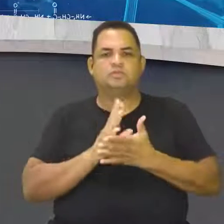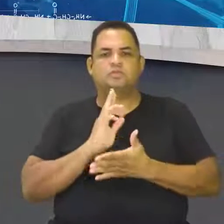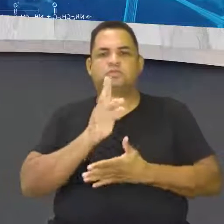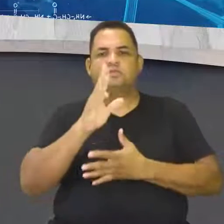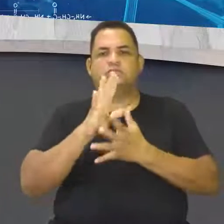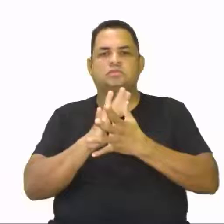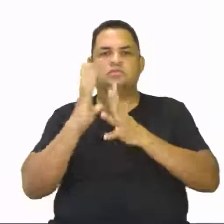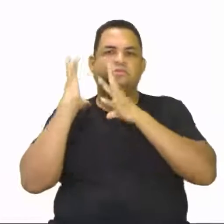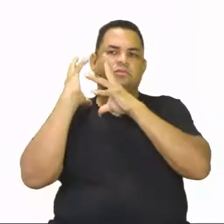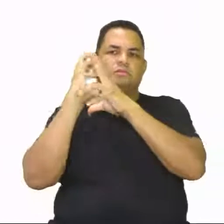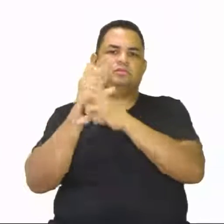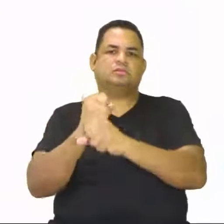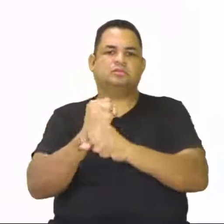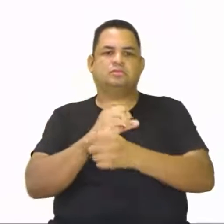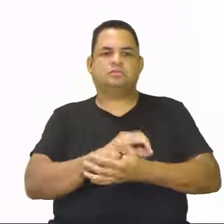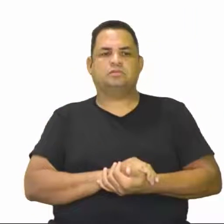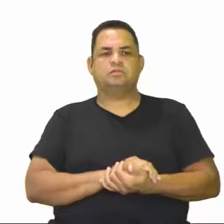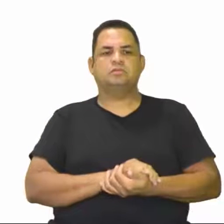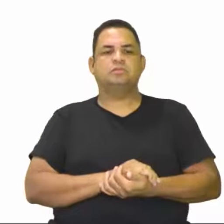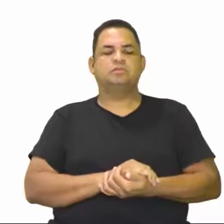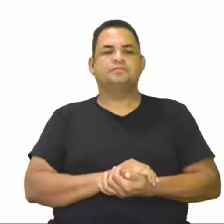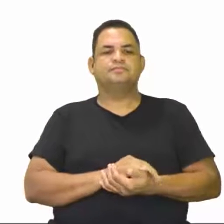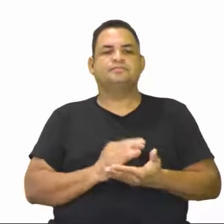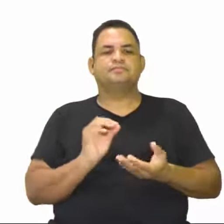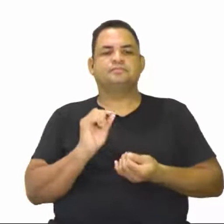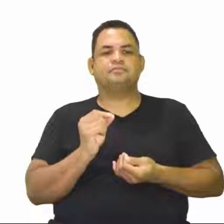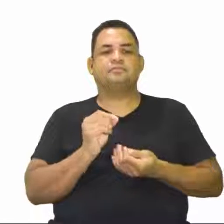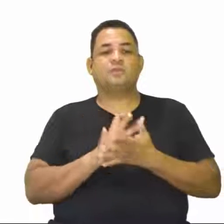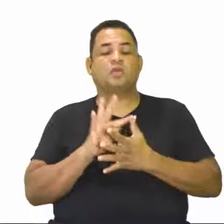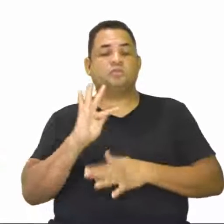nossa revisão. Então,